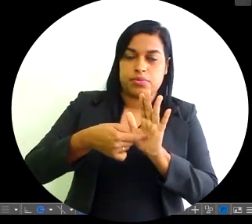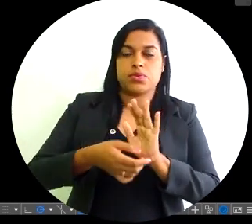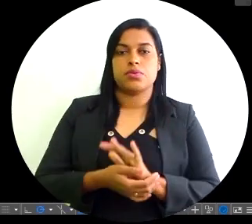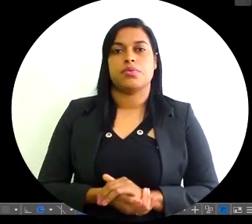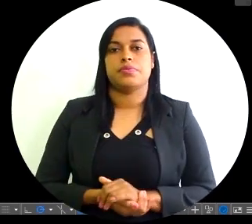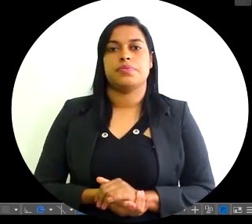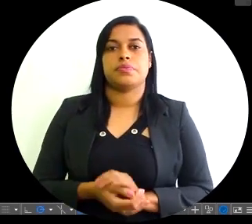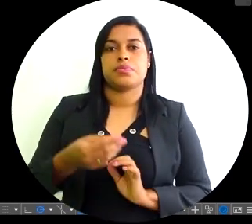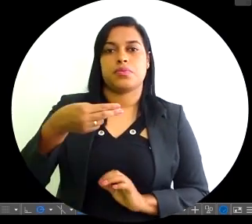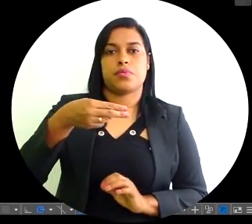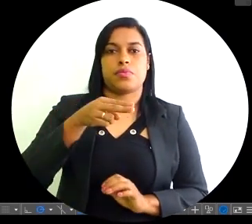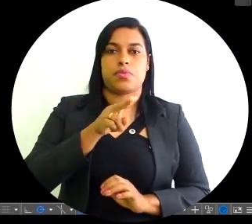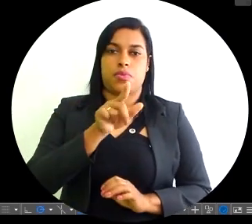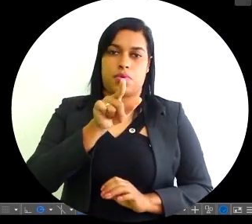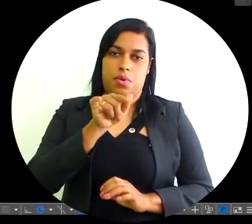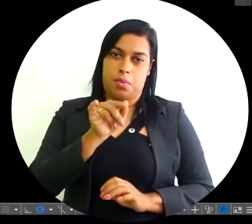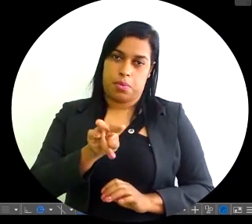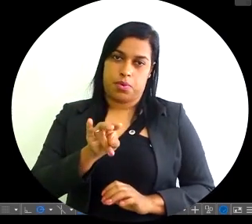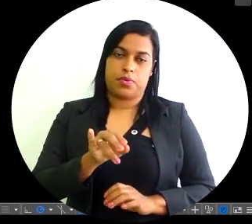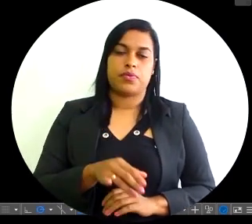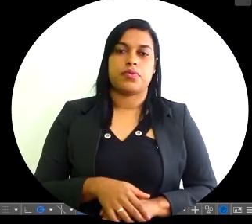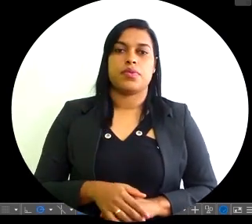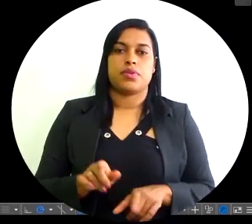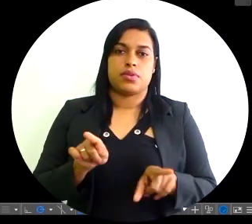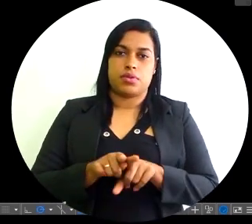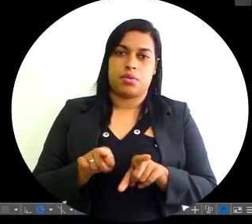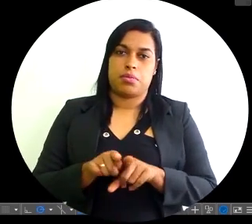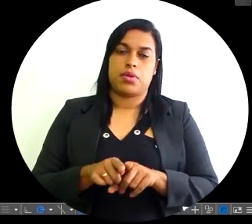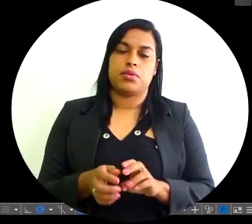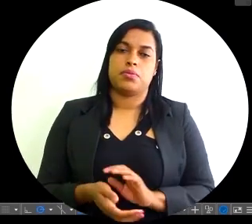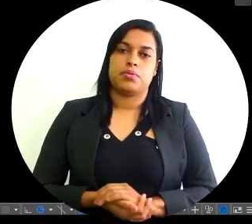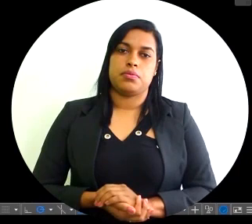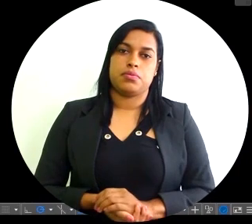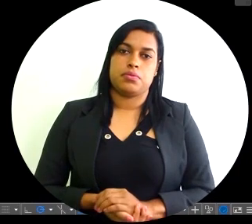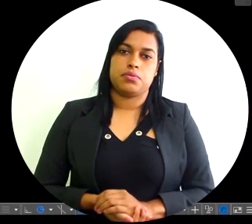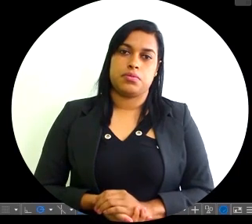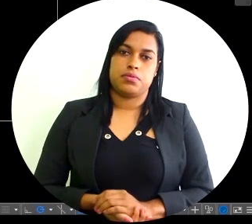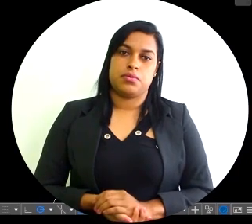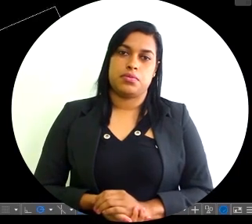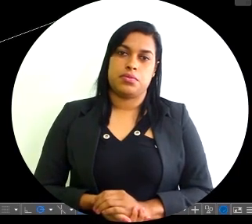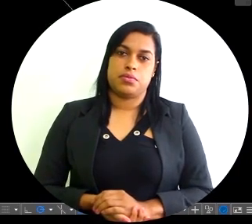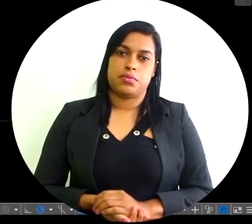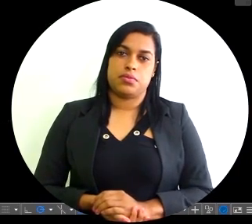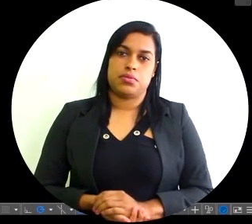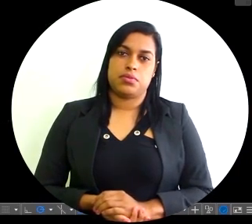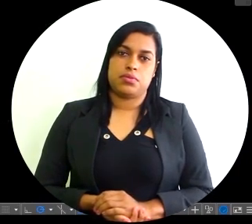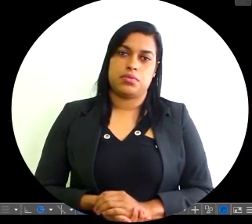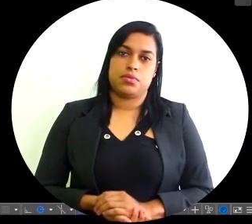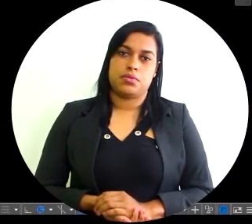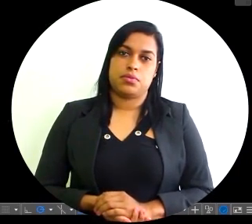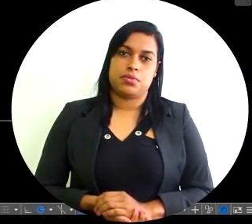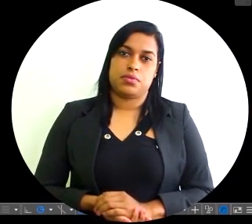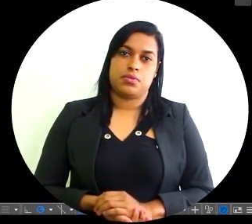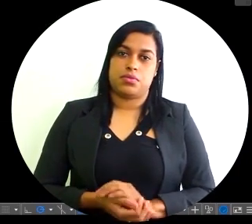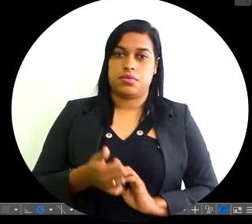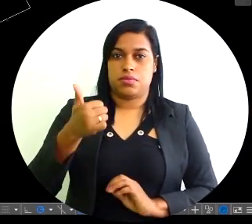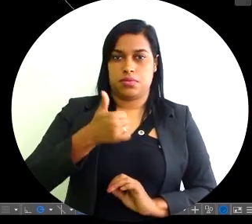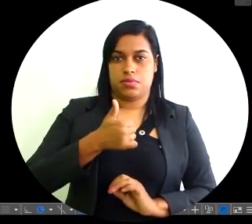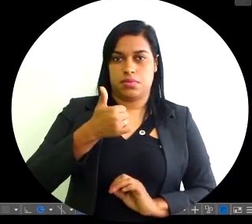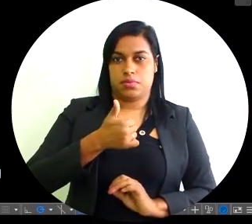ponto base, assim como o Move também requer essa